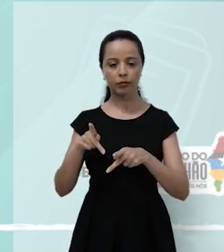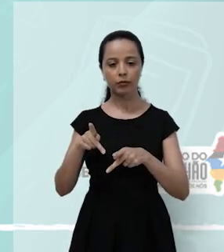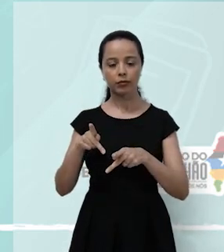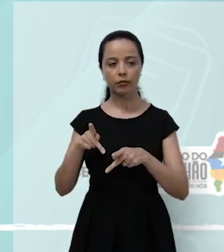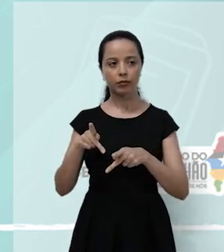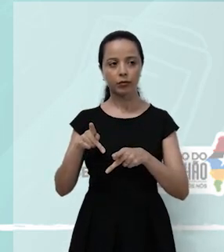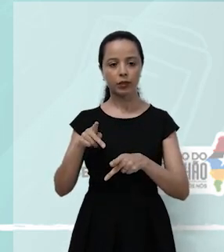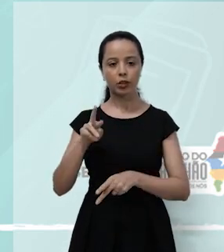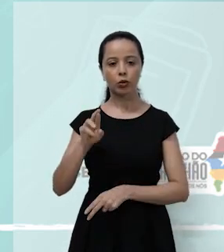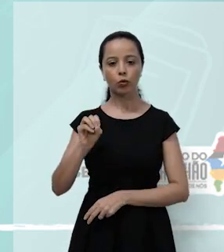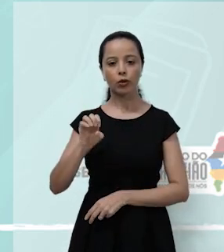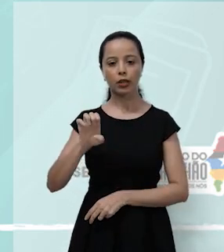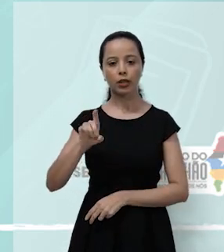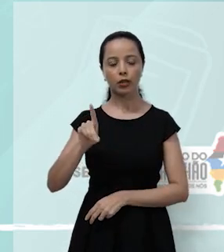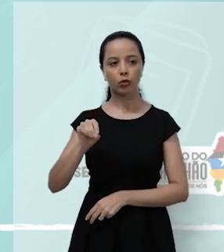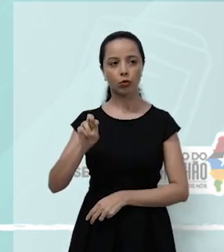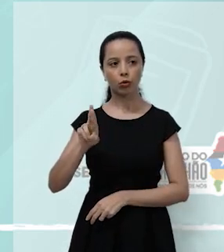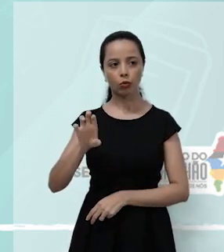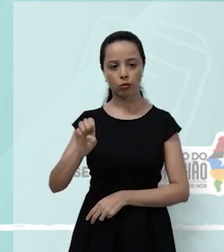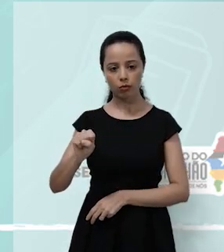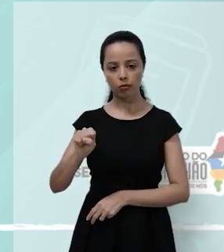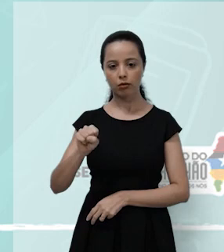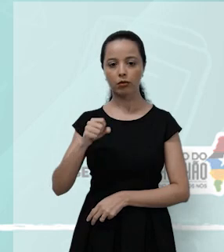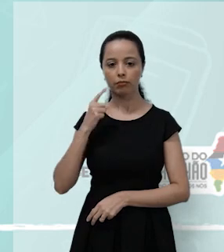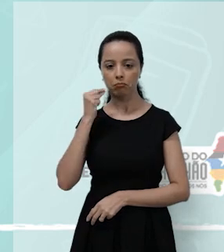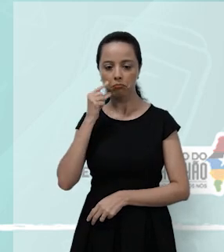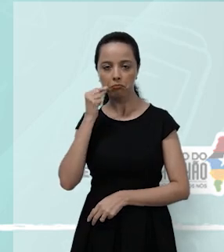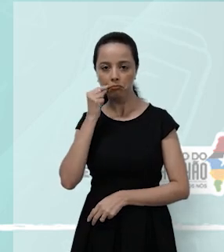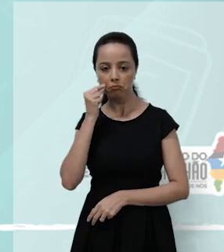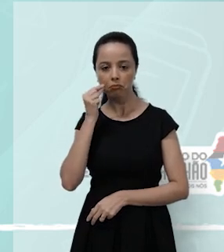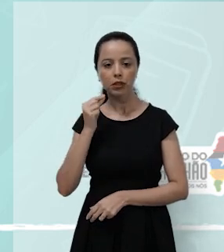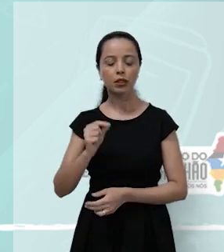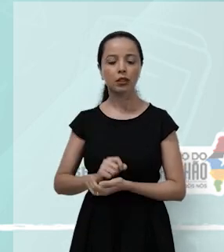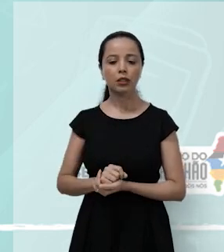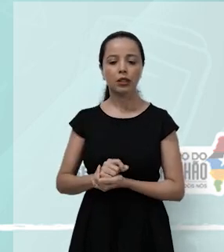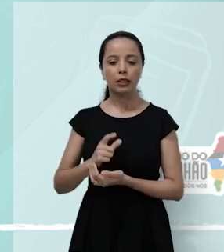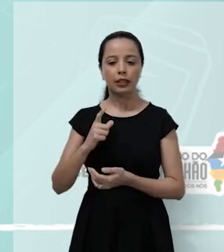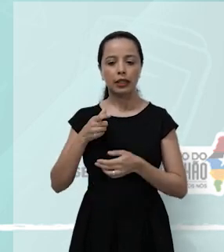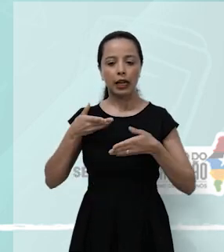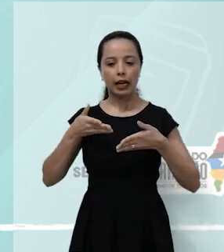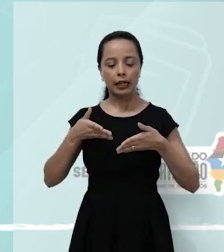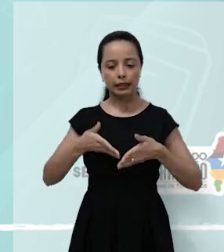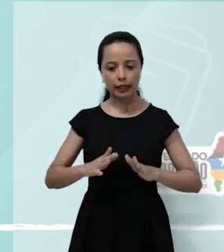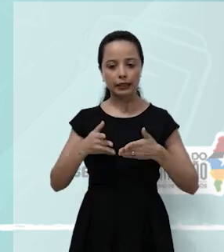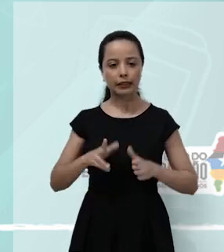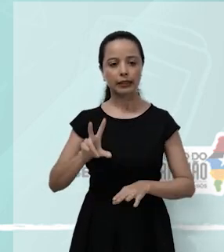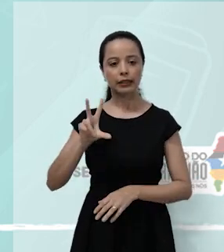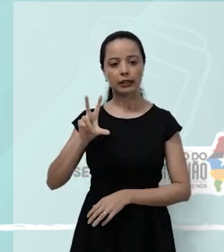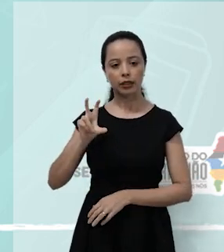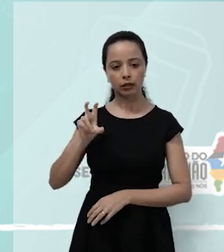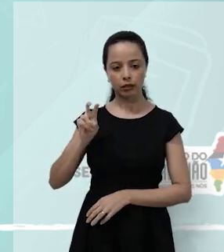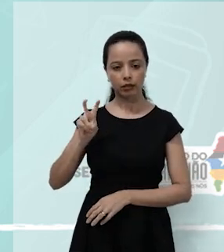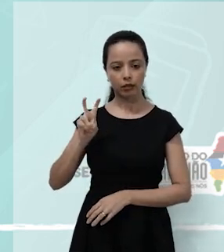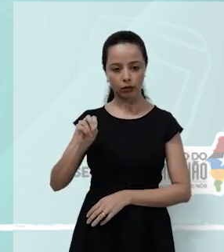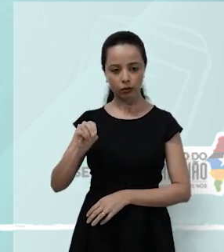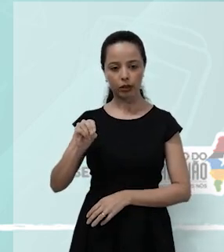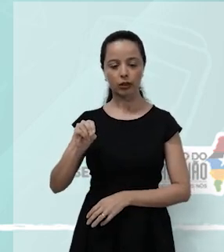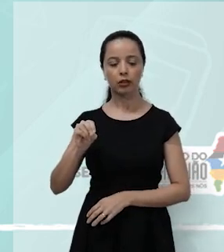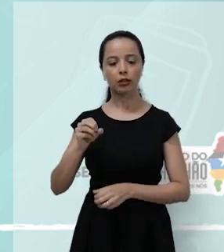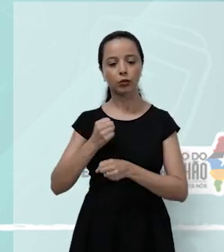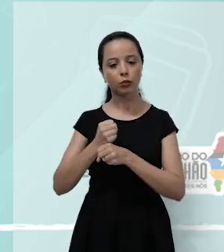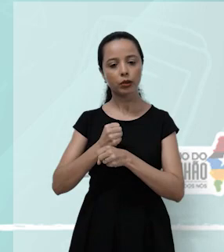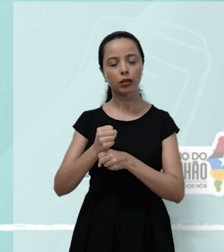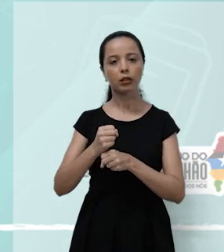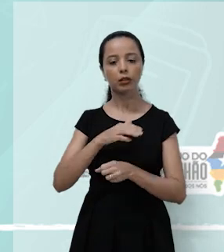de natalidade de 50 nascidos por ano, taxa de mortalidade de 27 mortes por ano e taxas